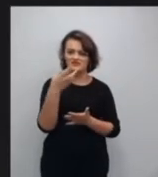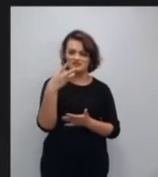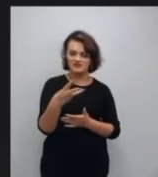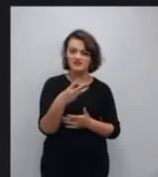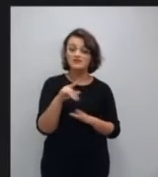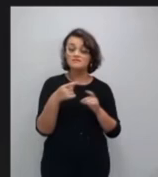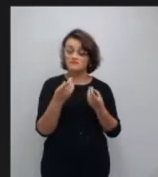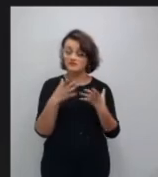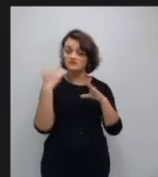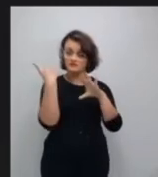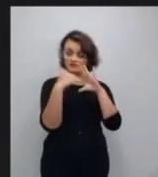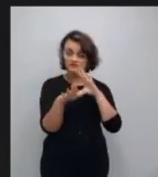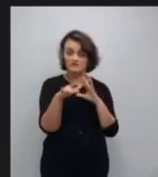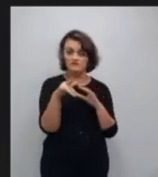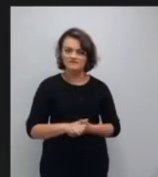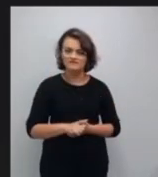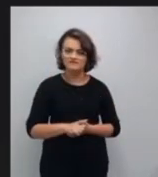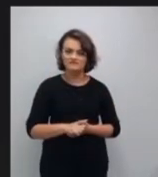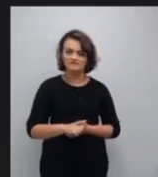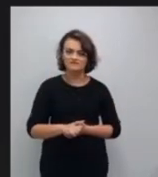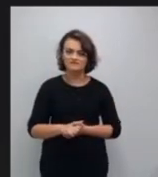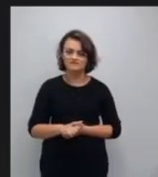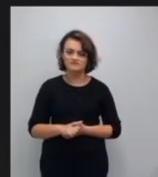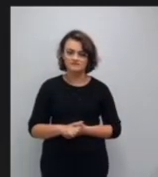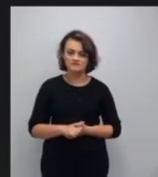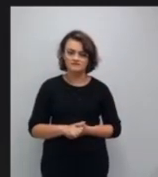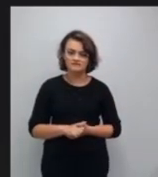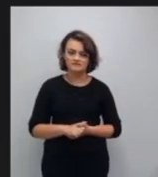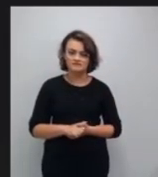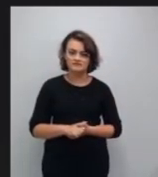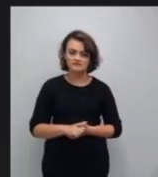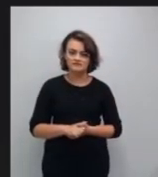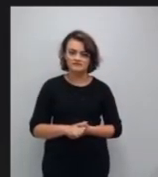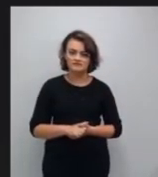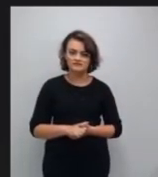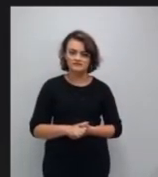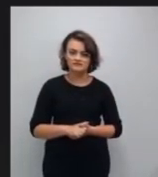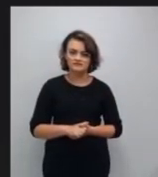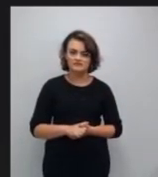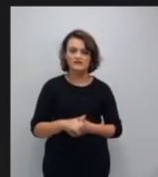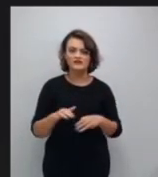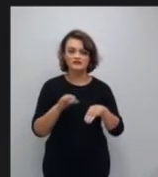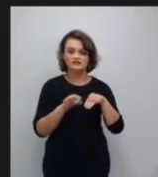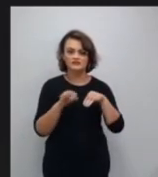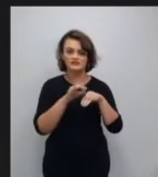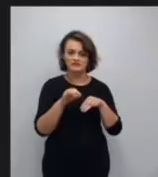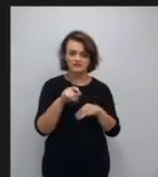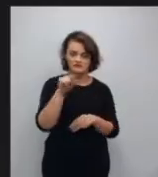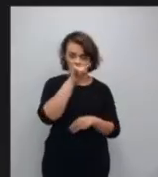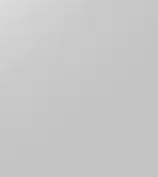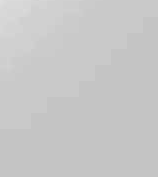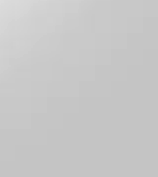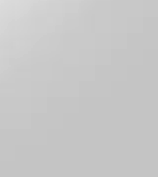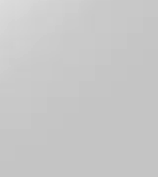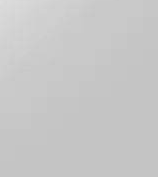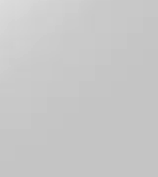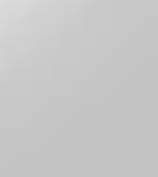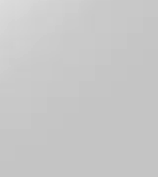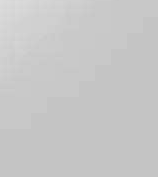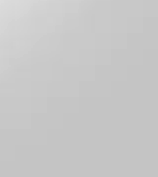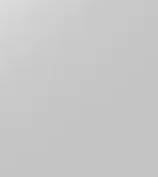associação inadequada do autor com a emissora a terceira turma seguiu o voto do relator e a indenização foi estabelecida